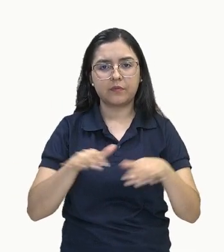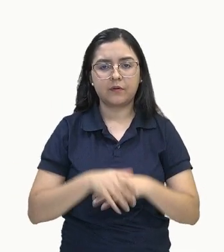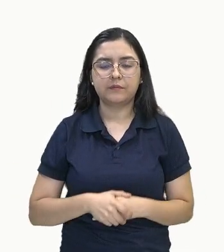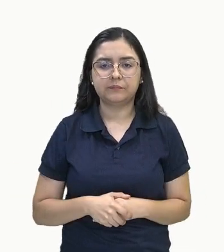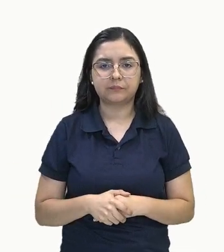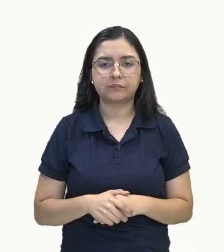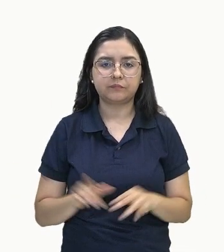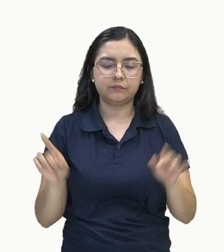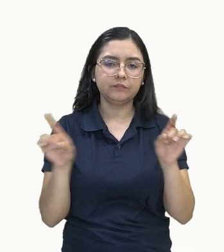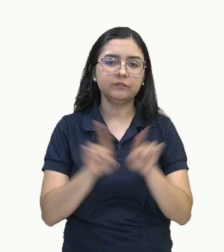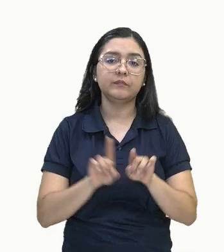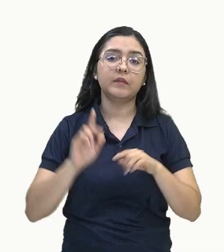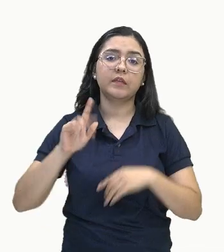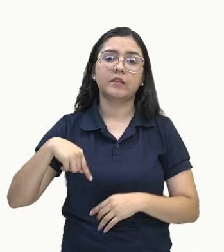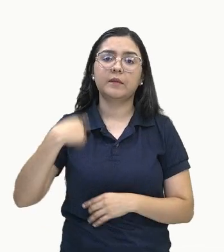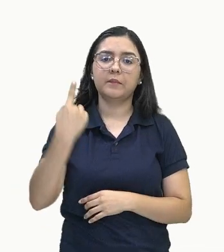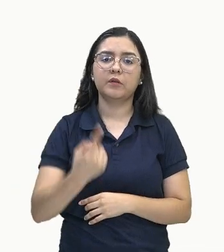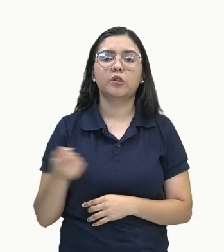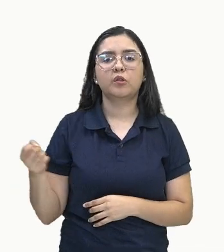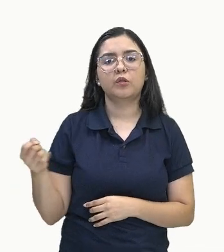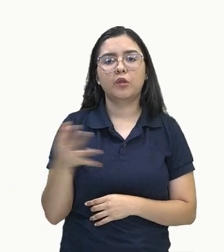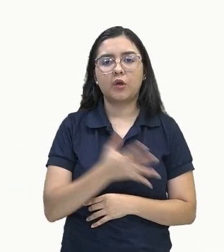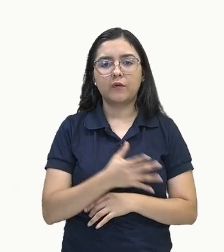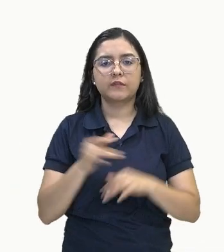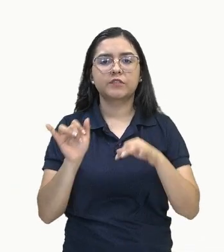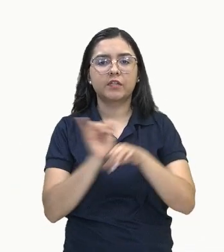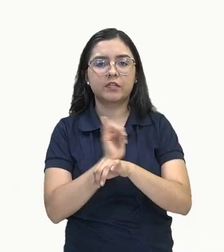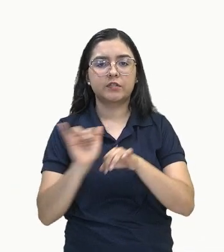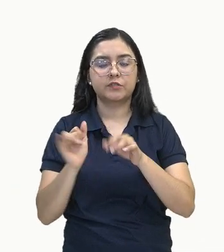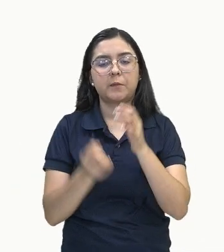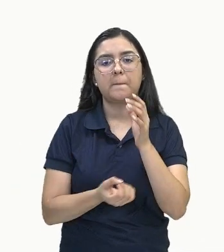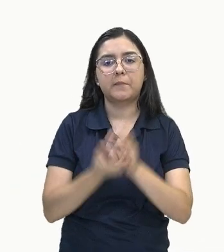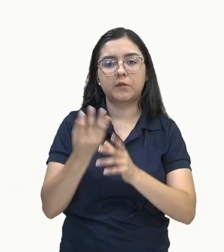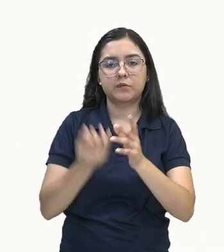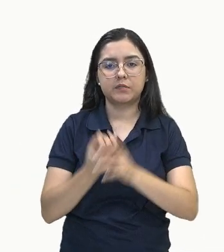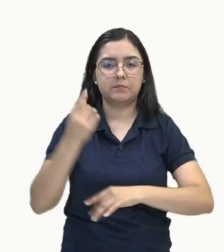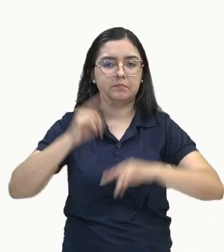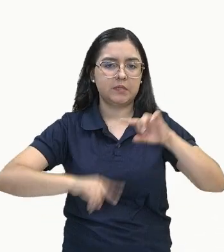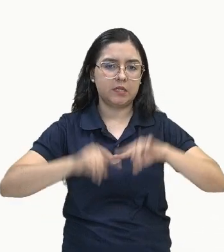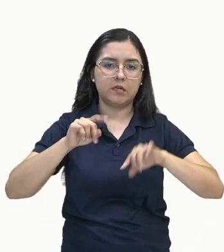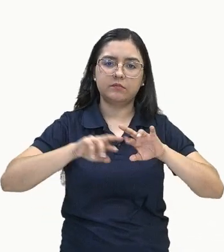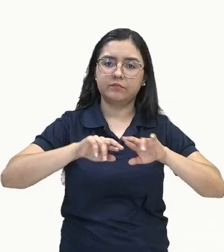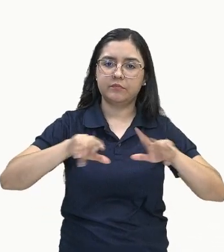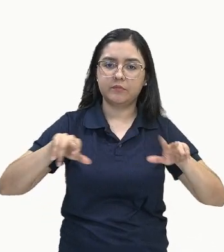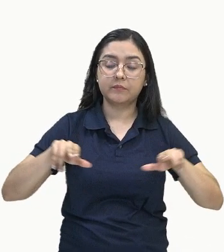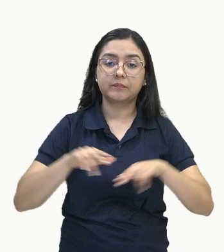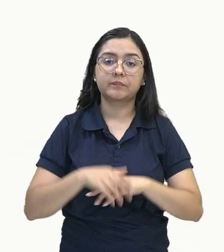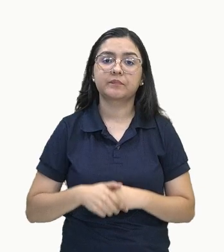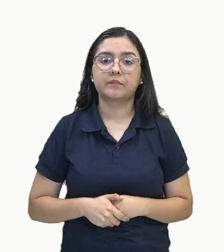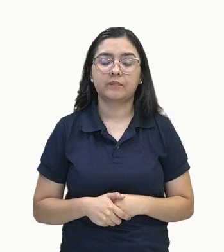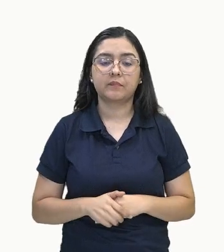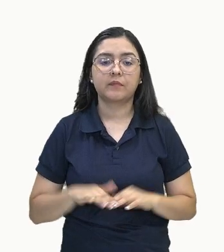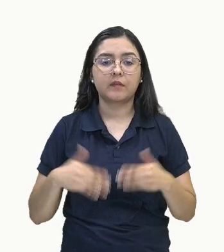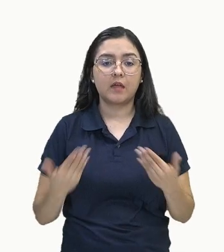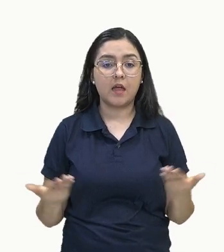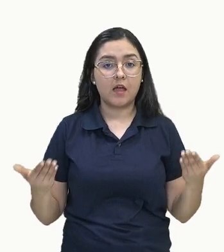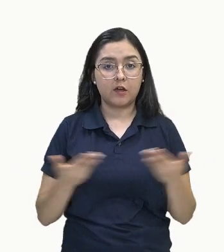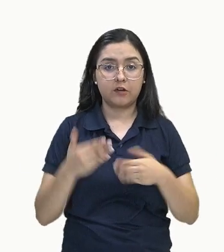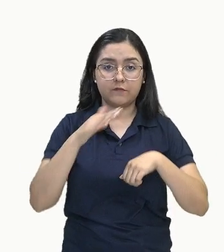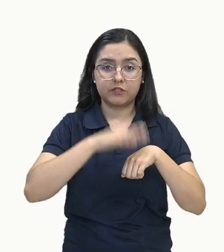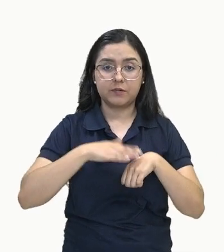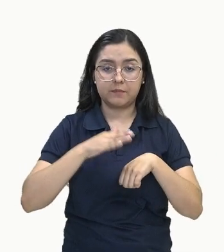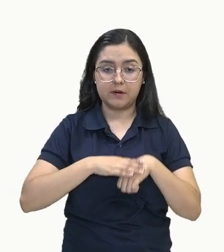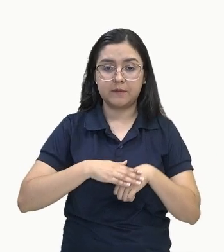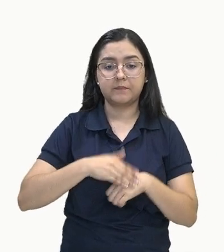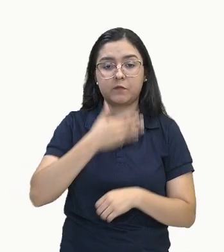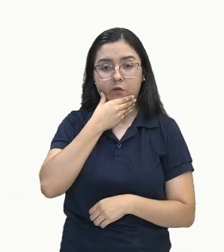também posteriormente das novas formas de se produzir mercadoria. Agora sim, tá, gente? Vou chamar ele para